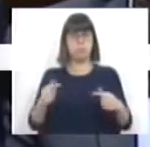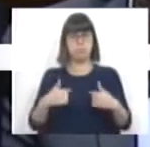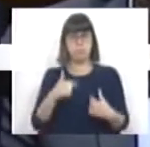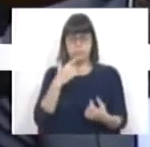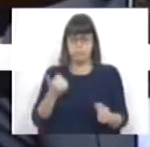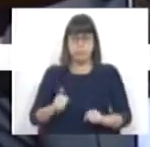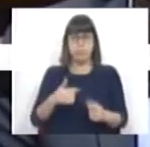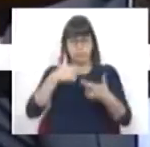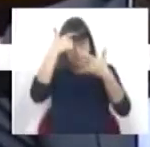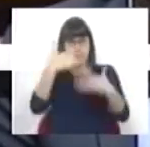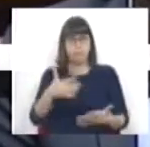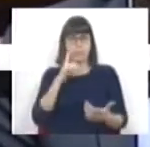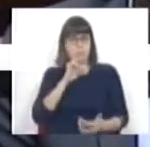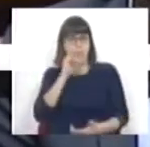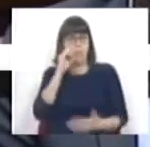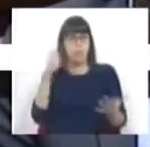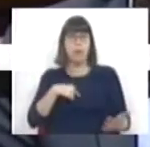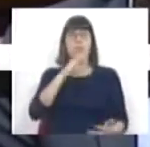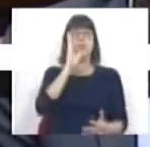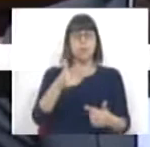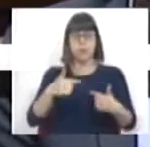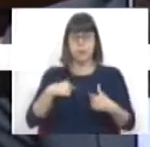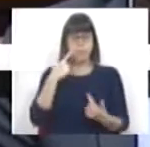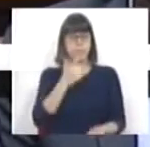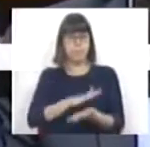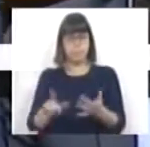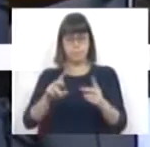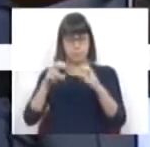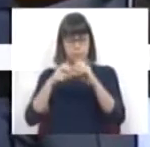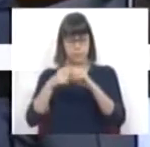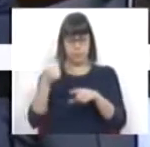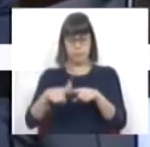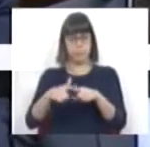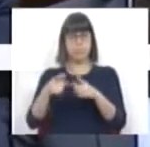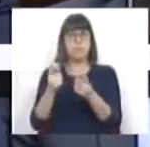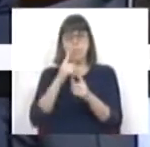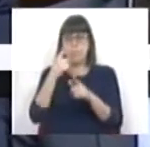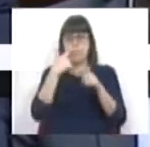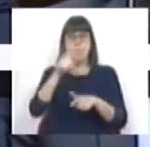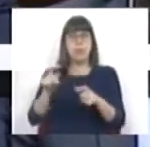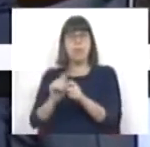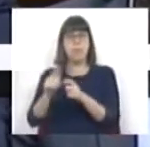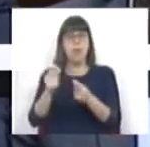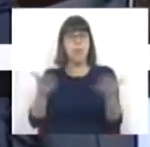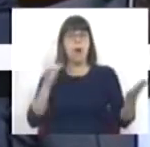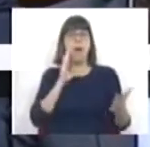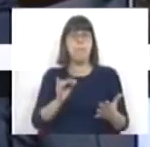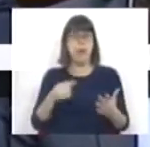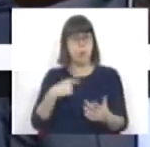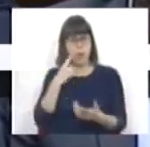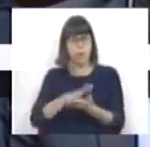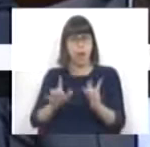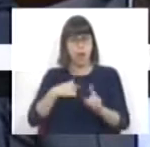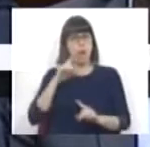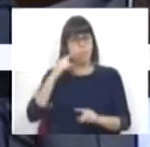nós não podemos ser surpreendidos. Como lhe disse, nós não desconhecemos o problema do crédito mal parado e da banca descapitalizada.